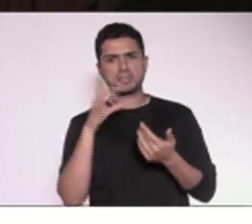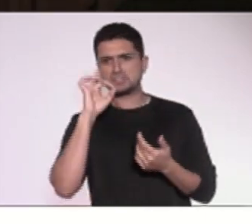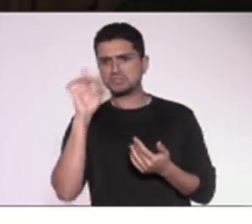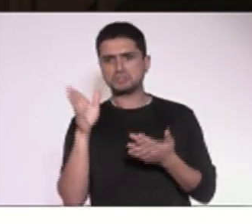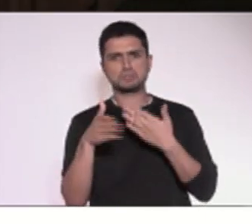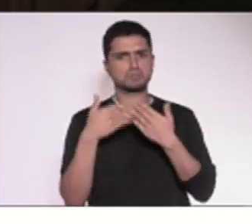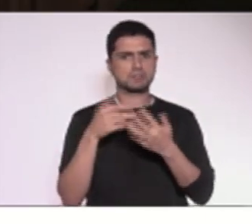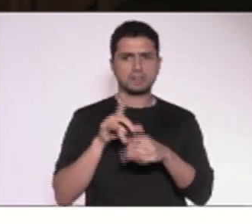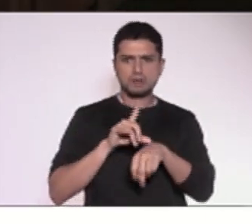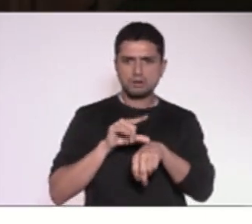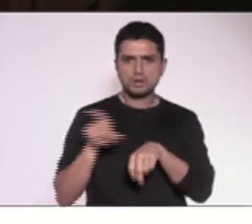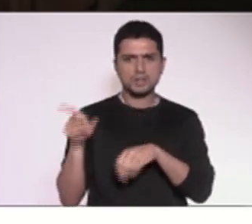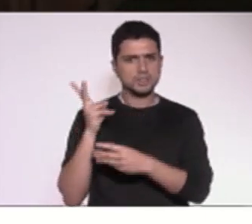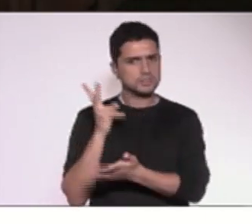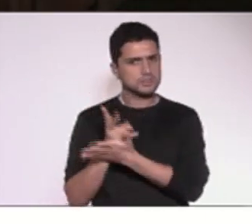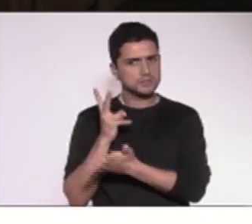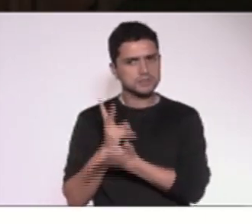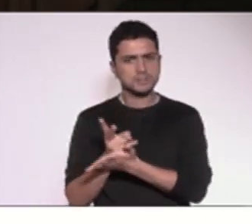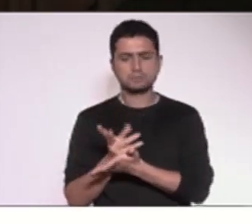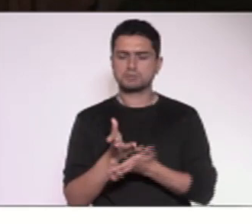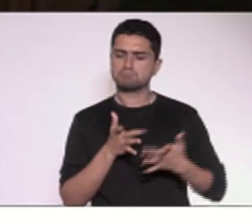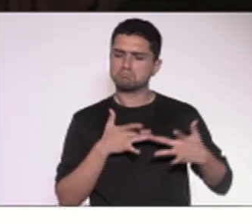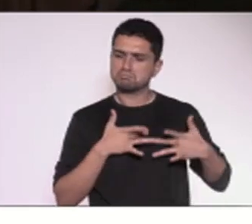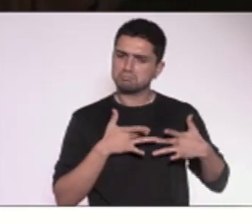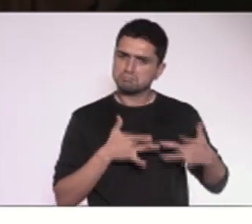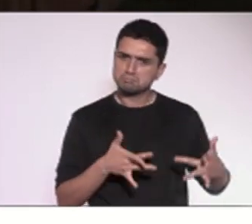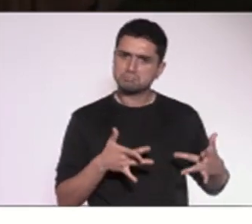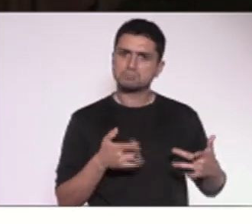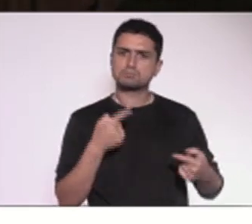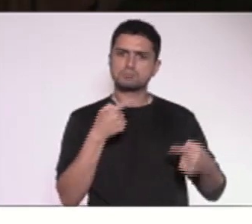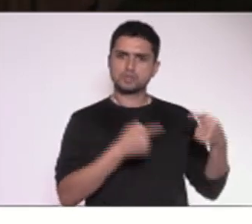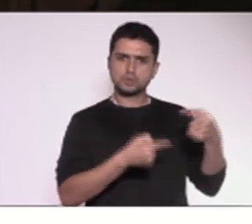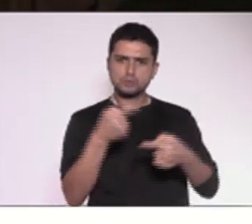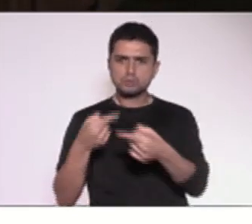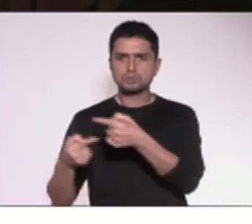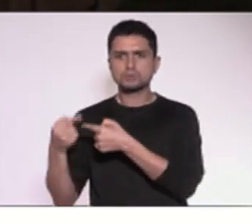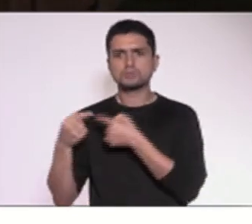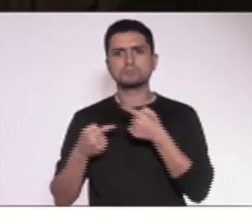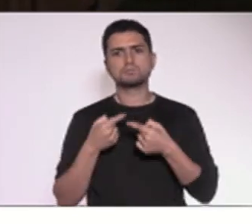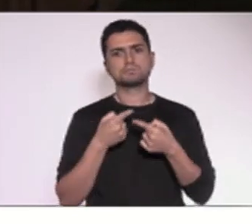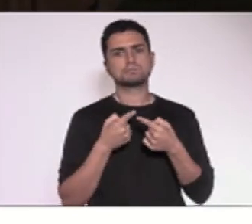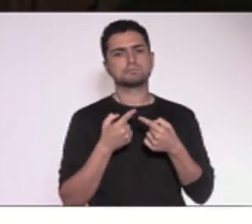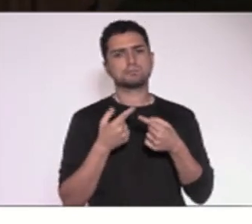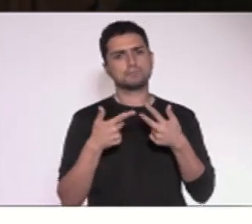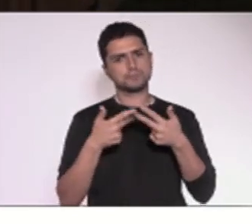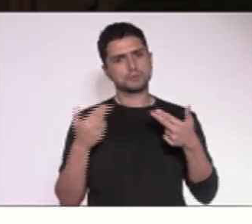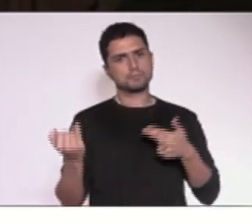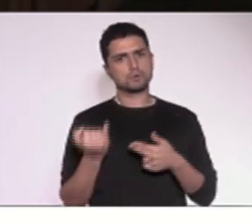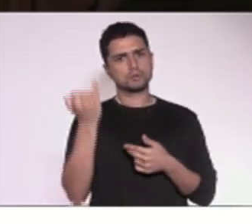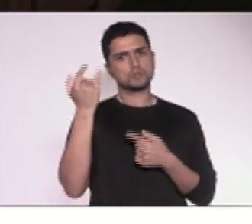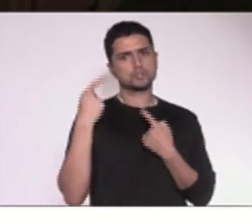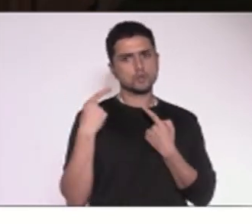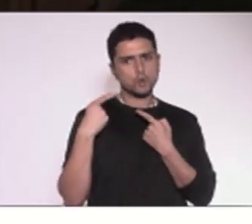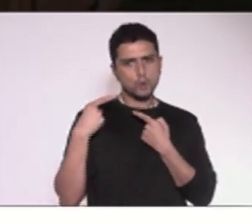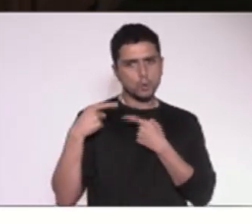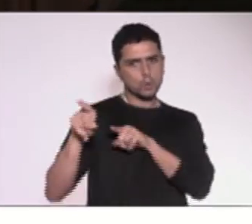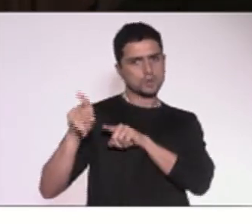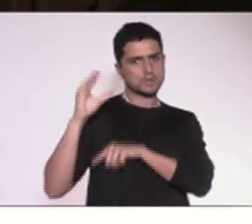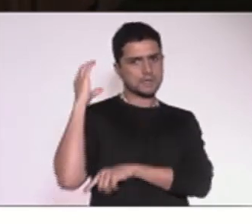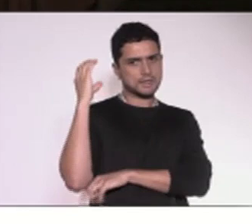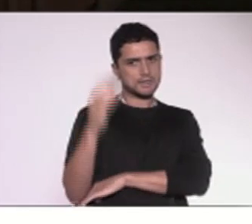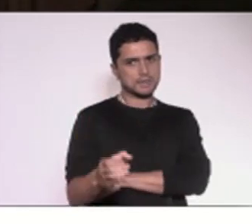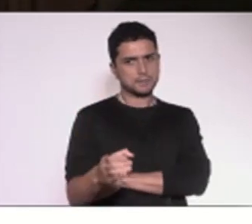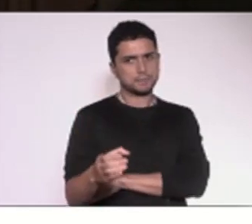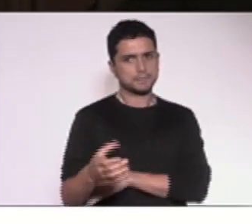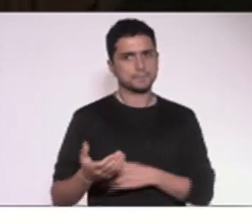A doutora Carmen está sempre à disposição para discutir questões importantes do combate ao crime organizado. Então, doutor